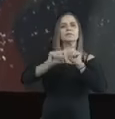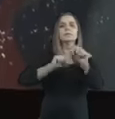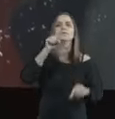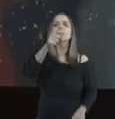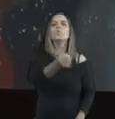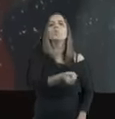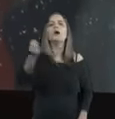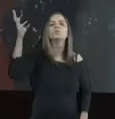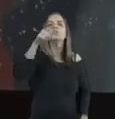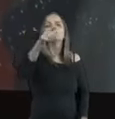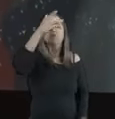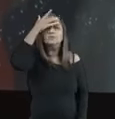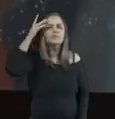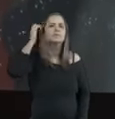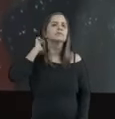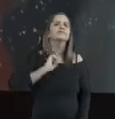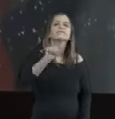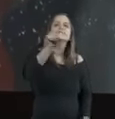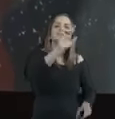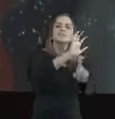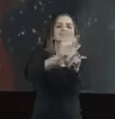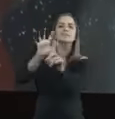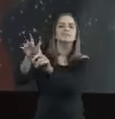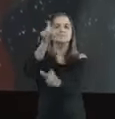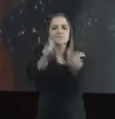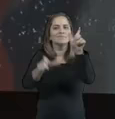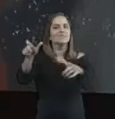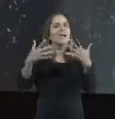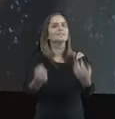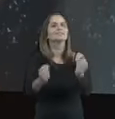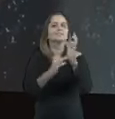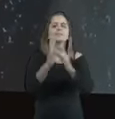Que Deus te abençoe. Que Deus me abençoe.